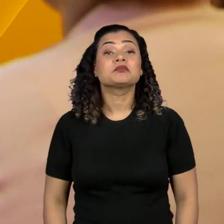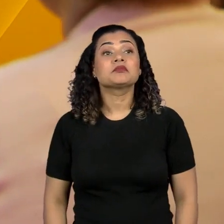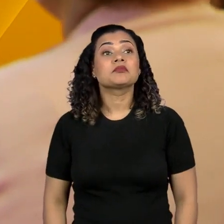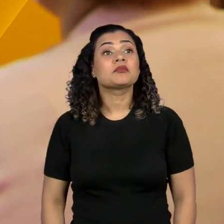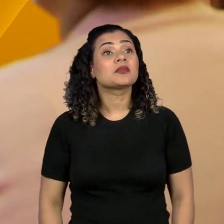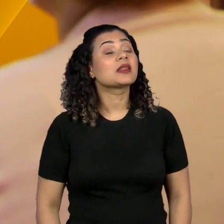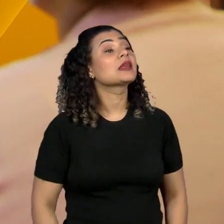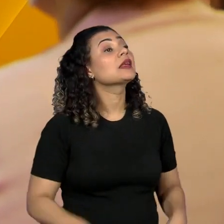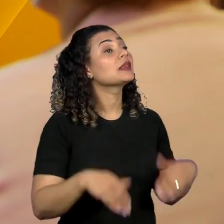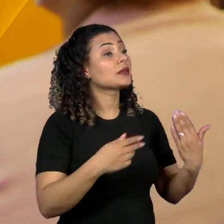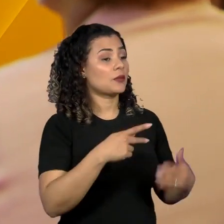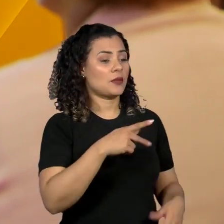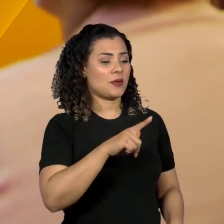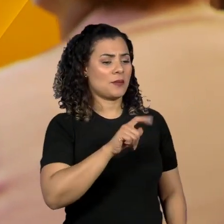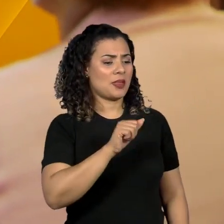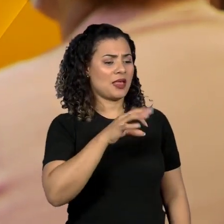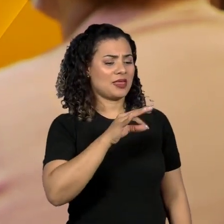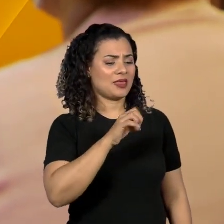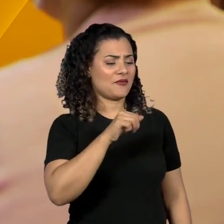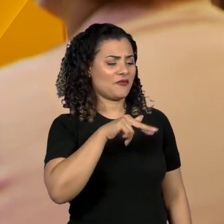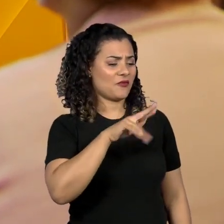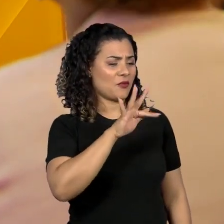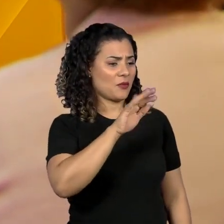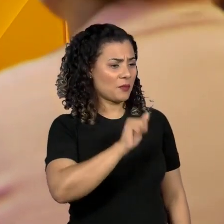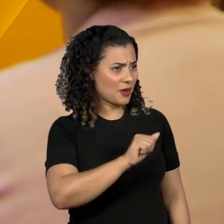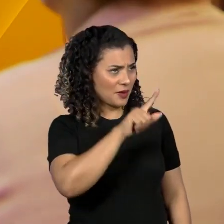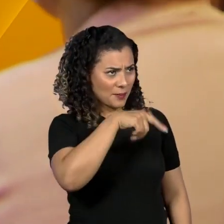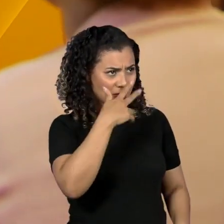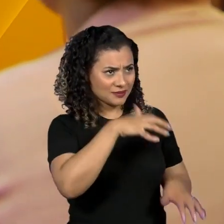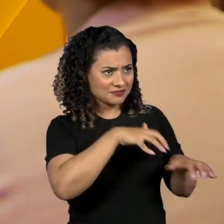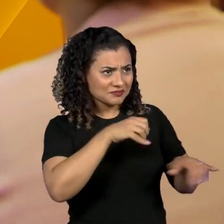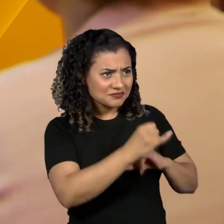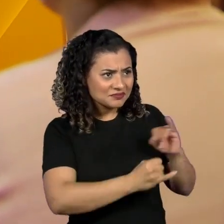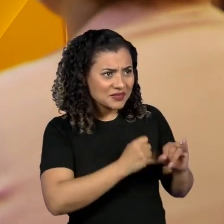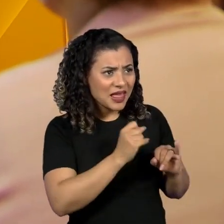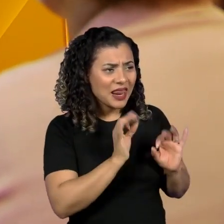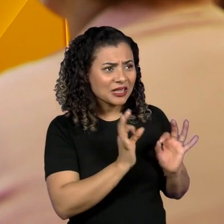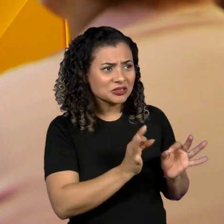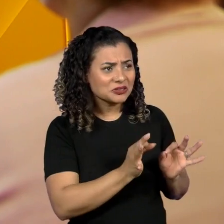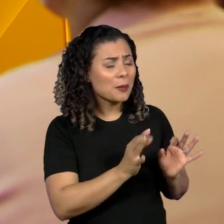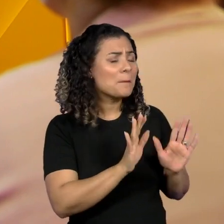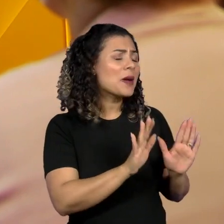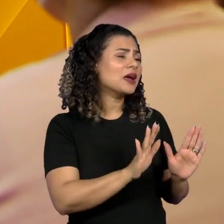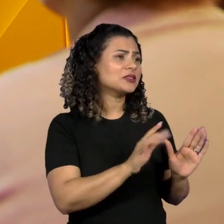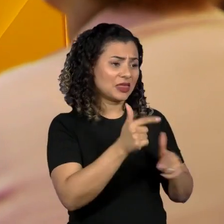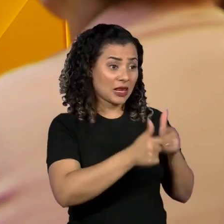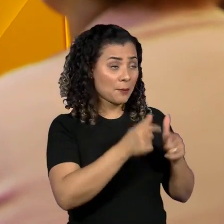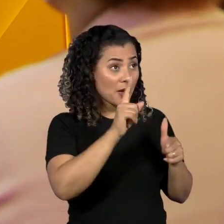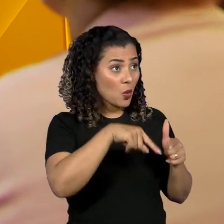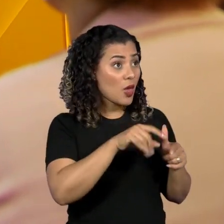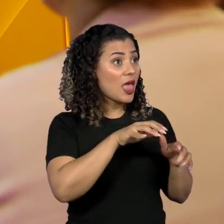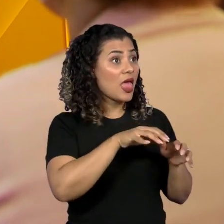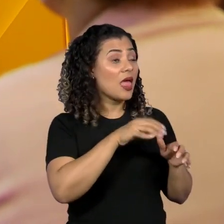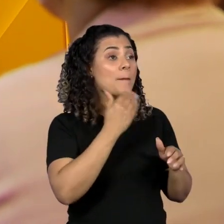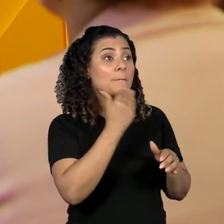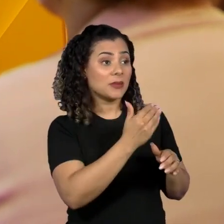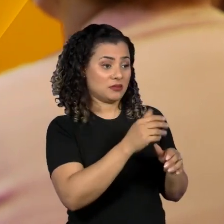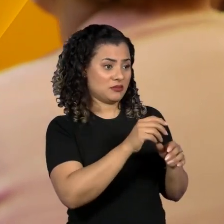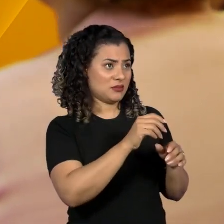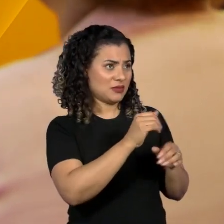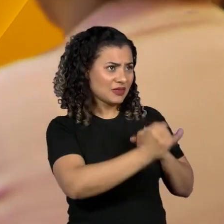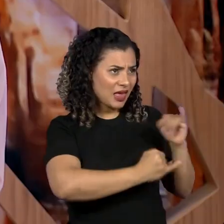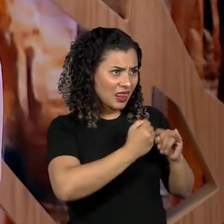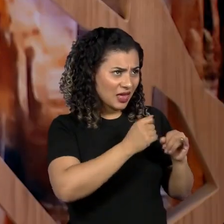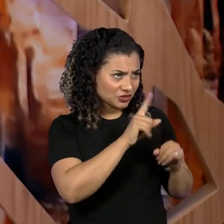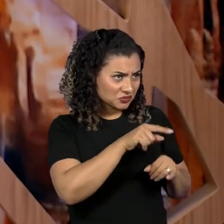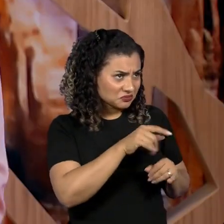A palavra plataforma nos remete ao online, mas não necessariamente esse trabalho ele é solicitado por um serviço online, é